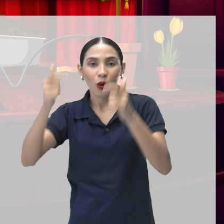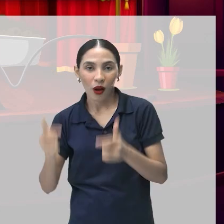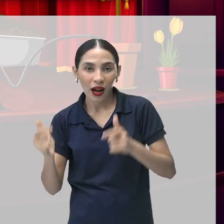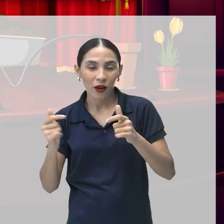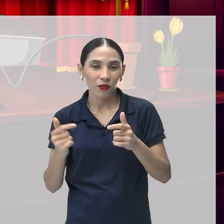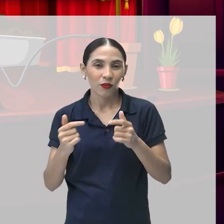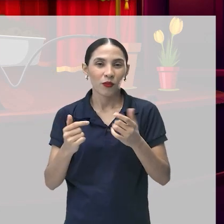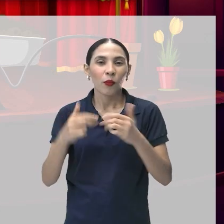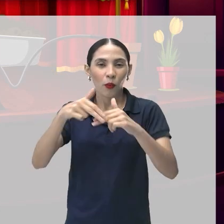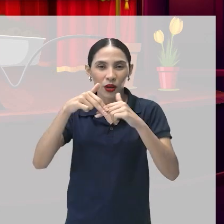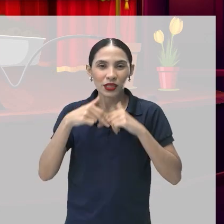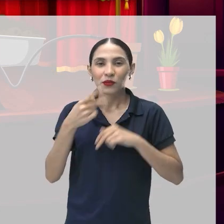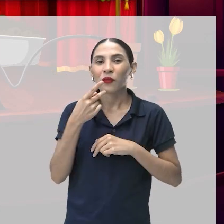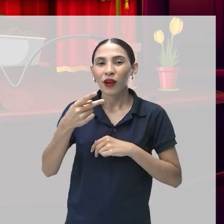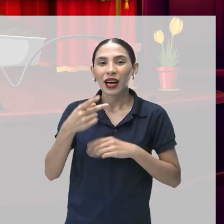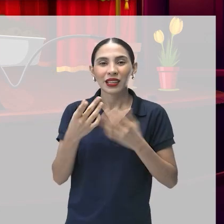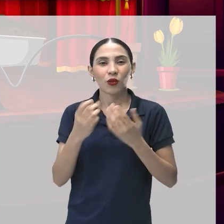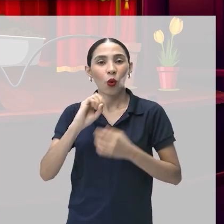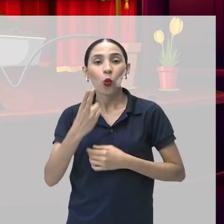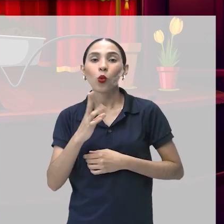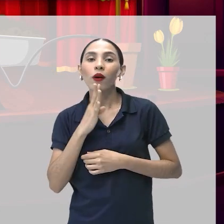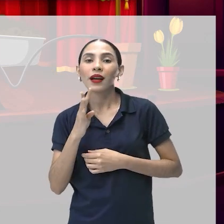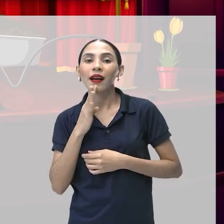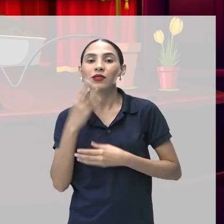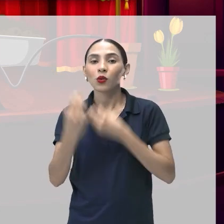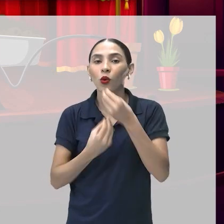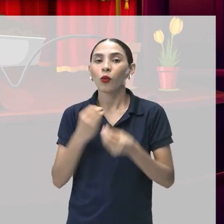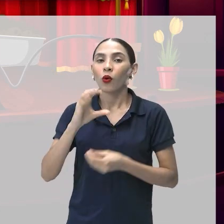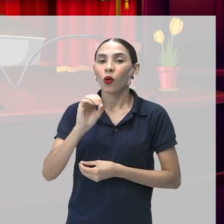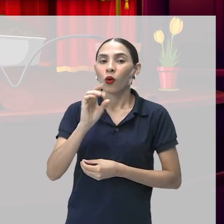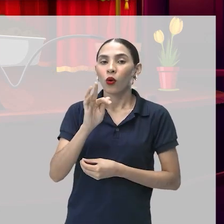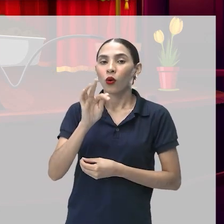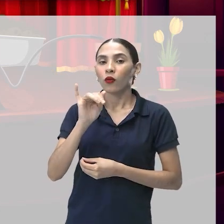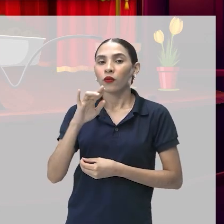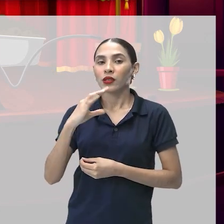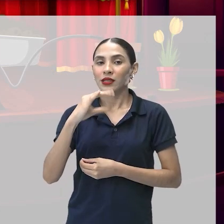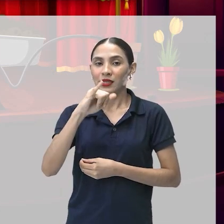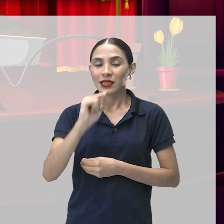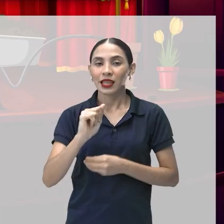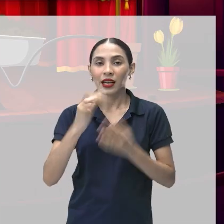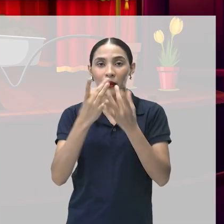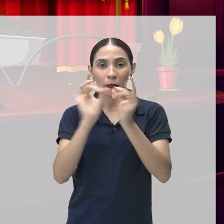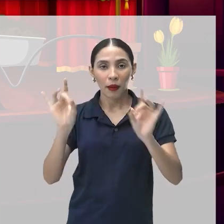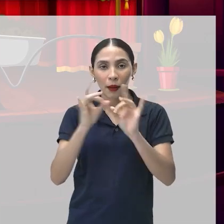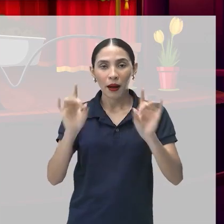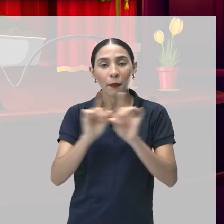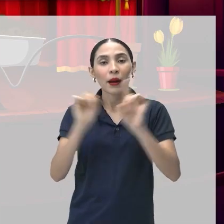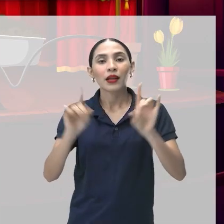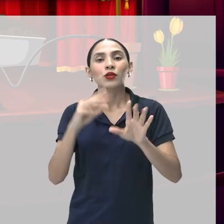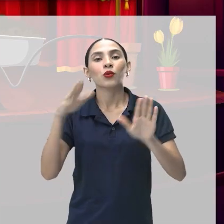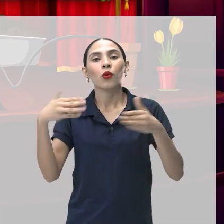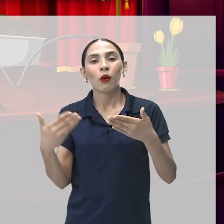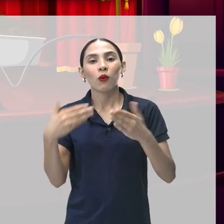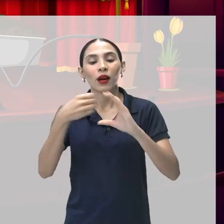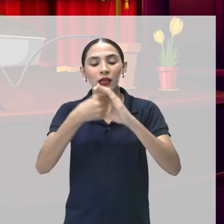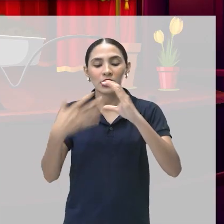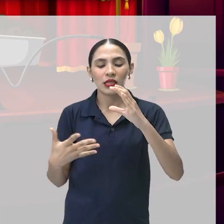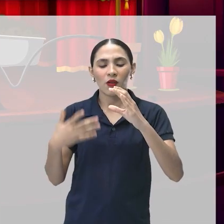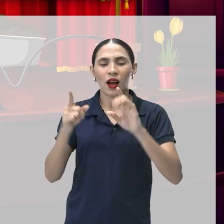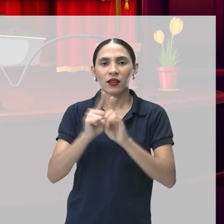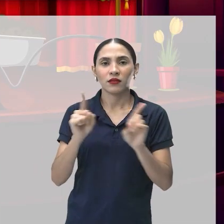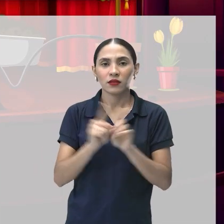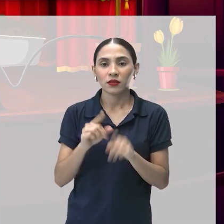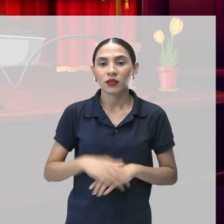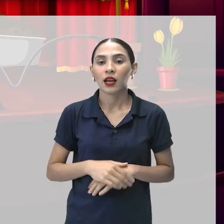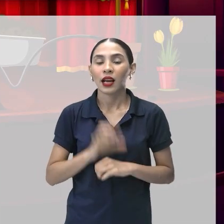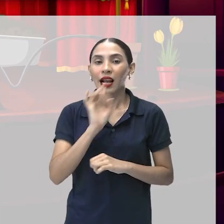uma oficina, tá bom? E aí, como é que se caracteriza esses personagens? Vamos ver? Então,